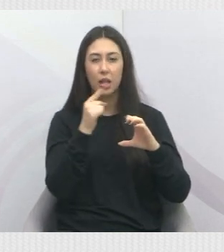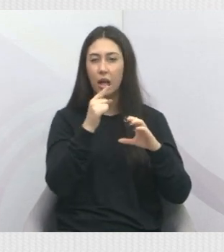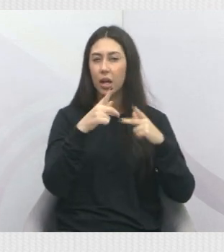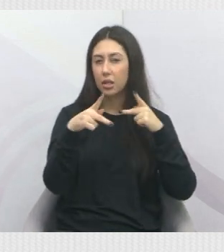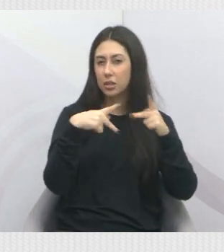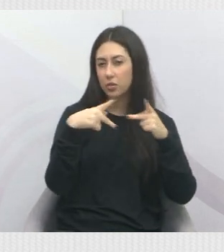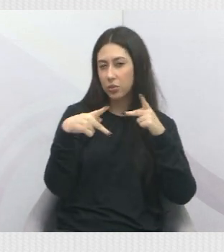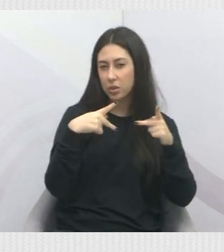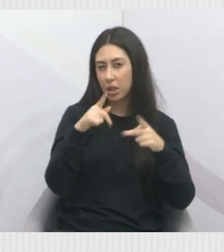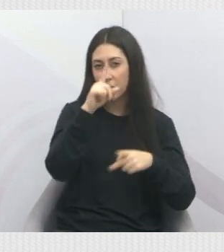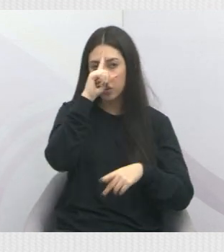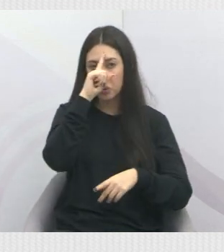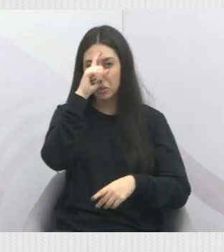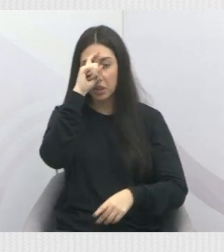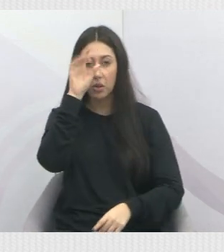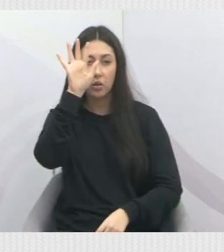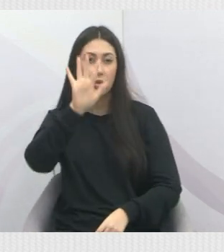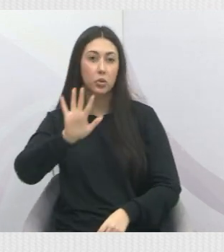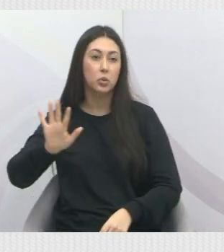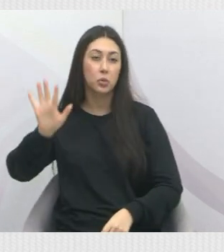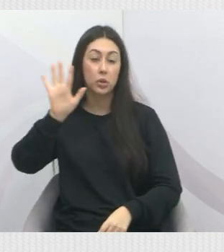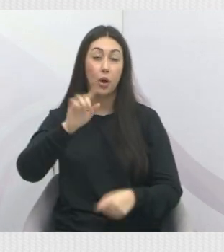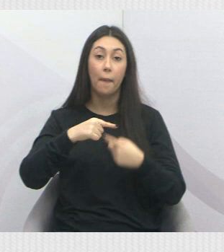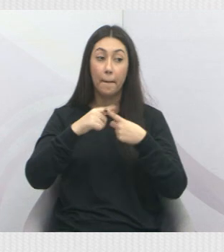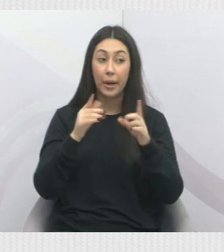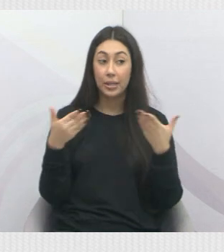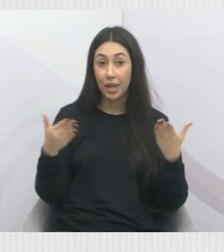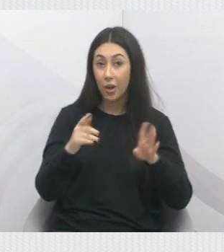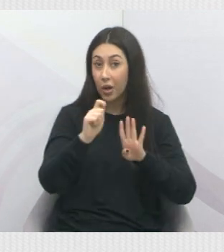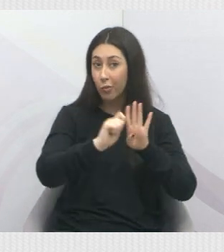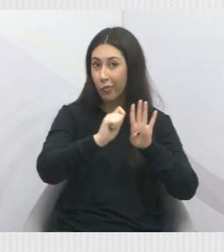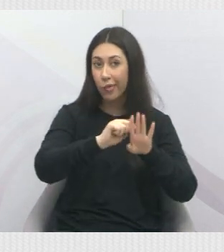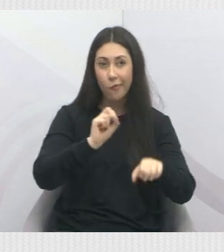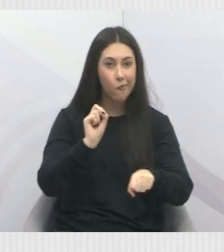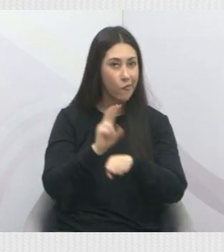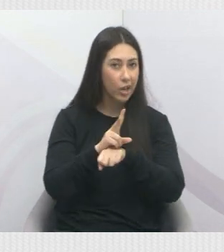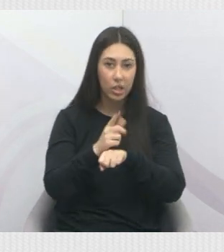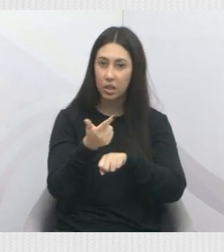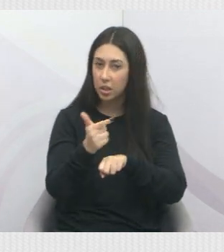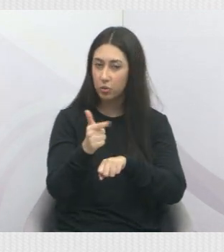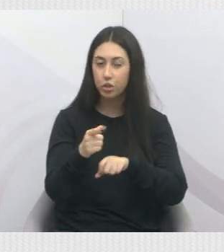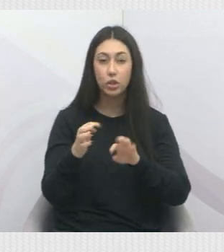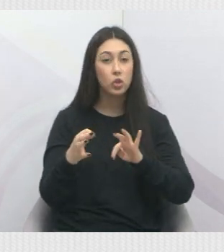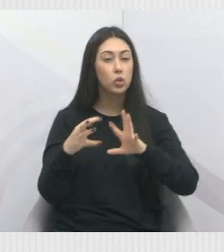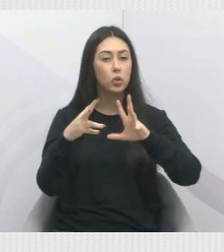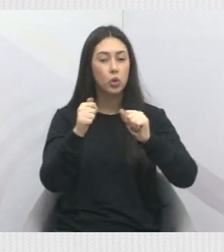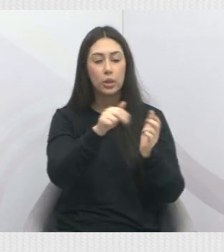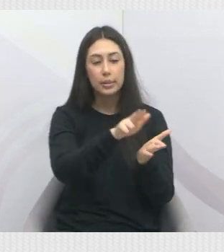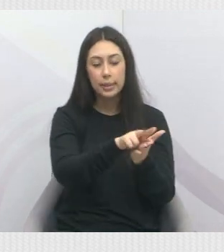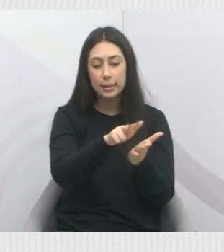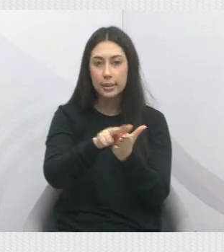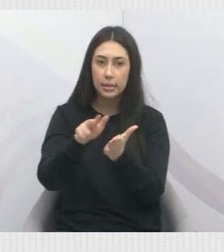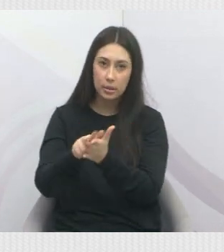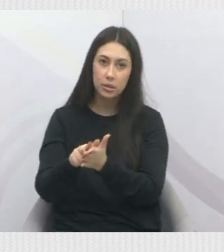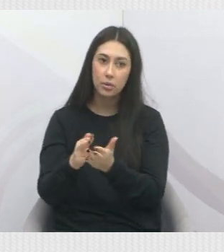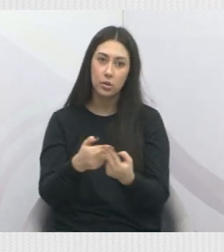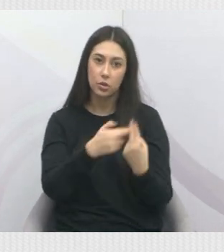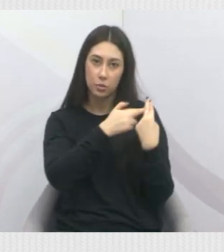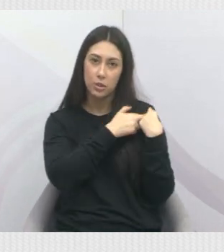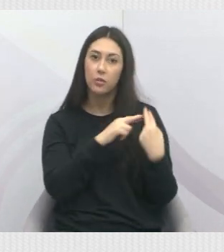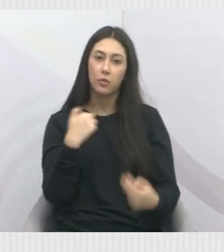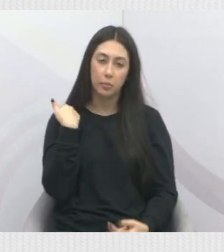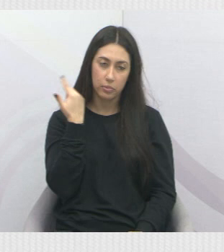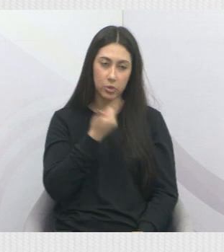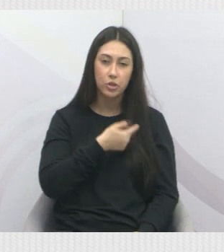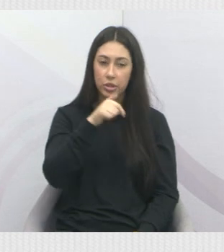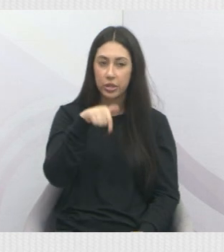diante. Esse quadrimestre, o Estado não ofertava vagas, então todas as internações por Covid ficou na nossa Santa Casa.